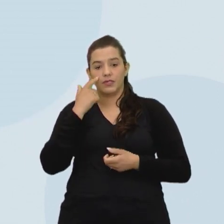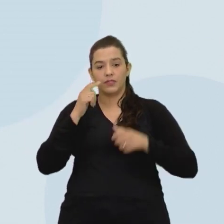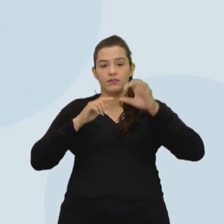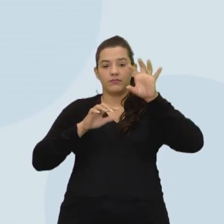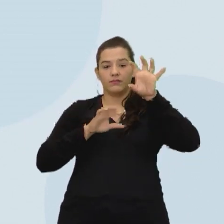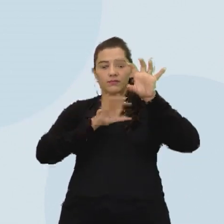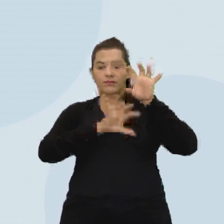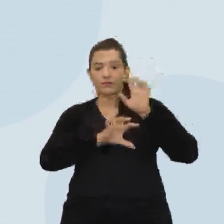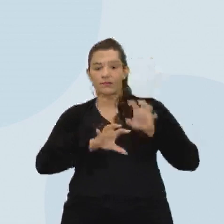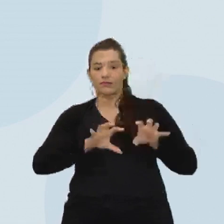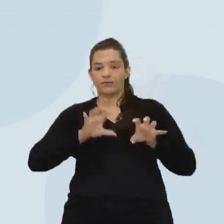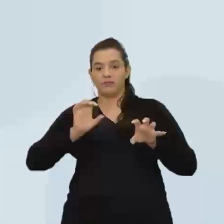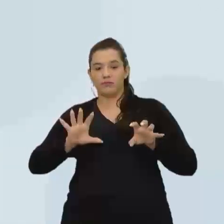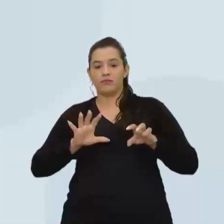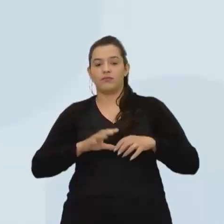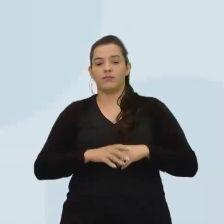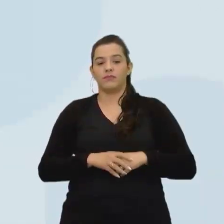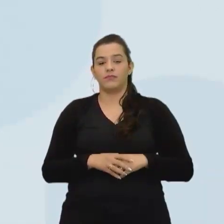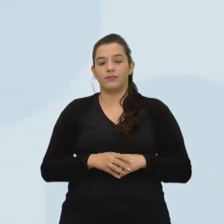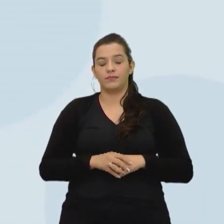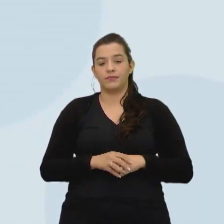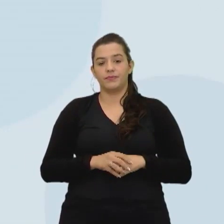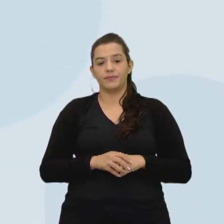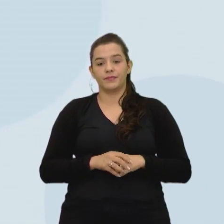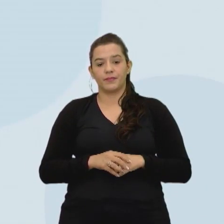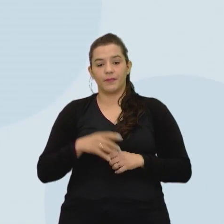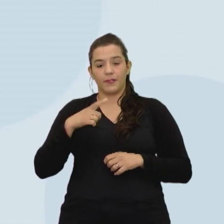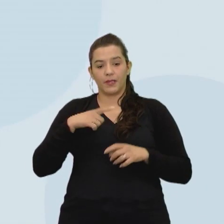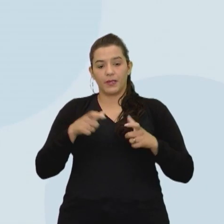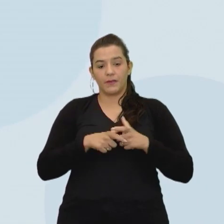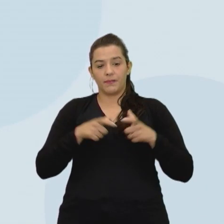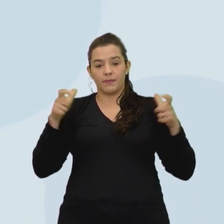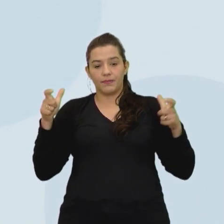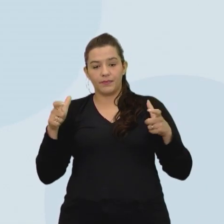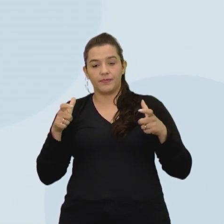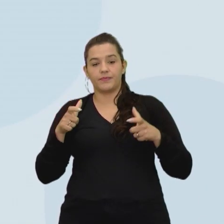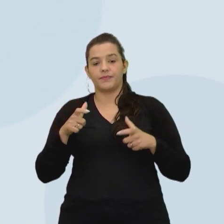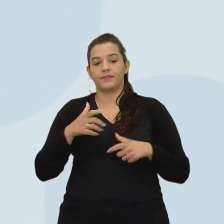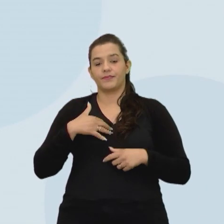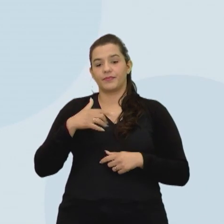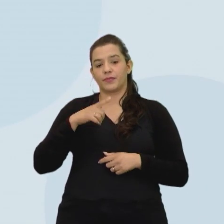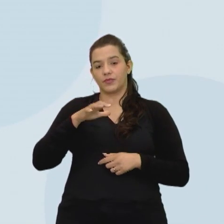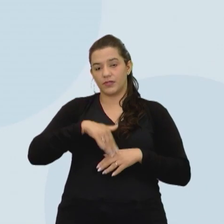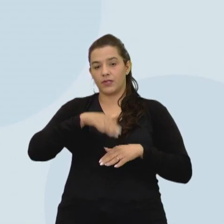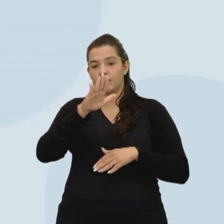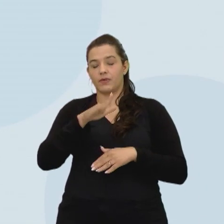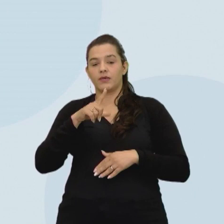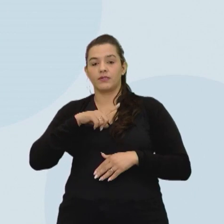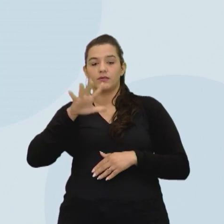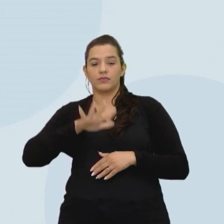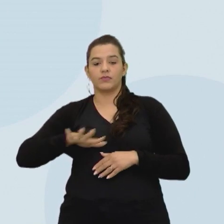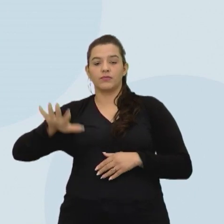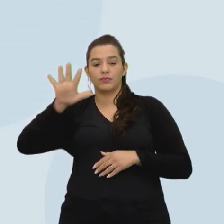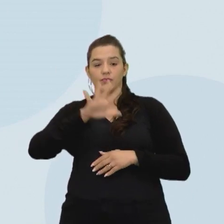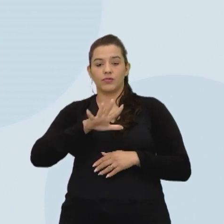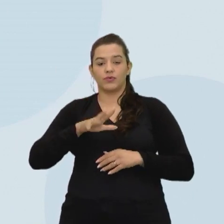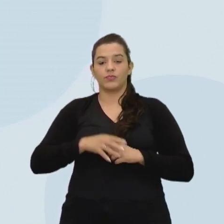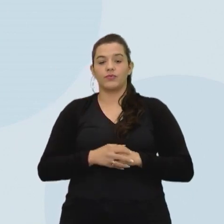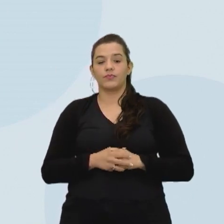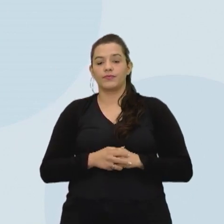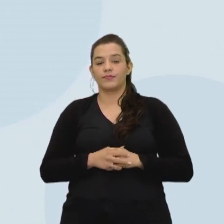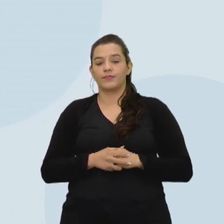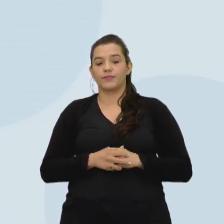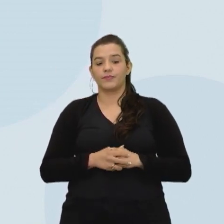que aparecem na legenda, né, em maior parte do que propriamente no continente africano.